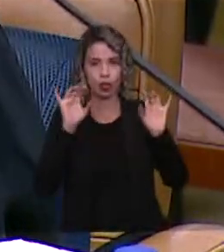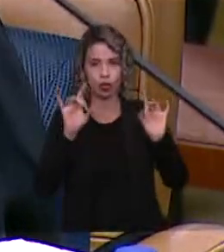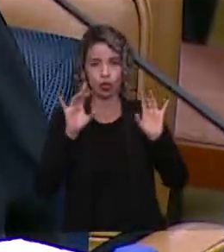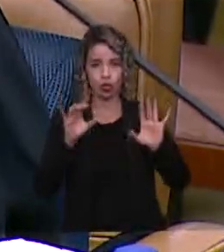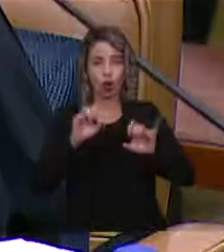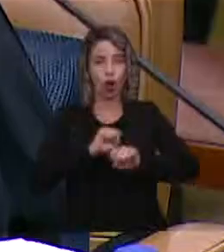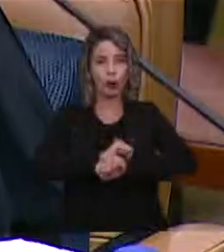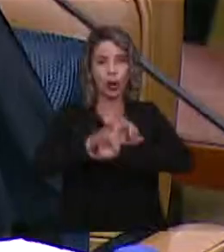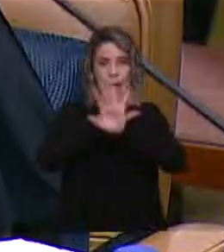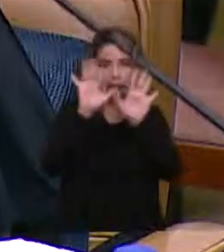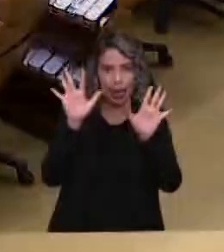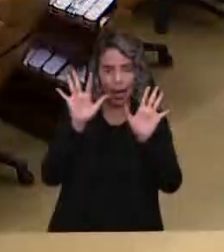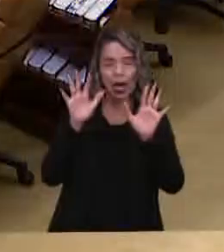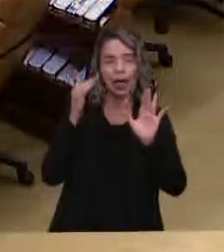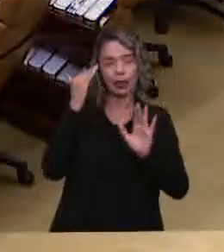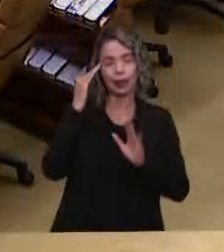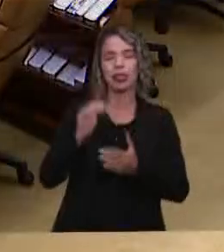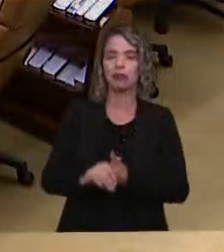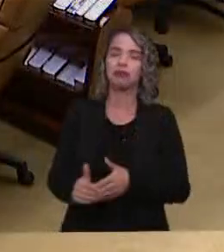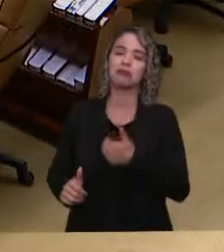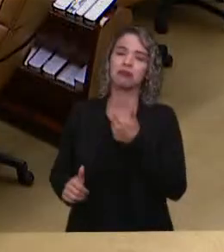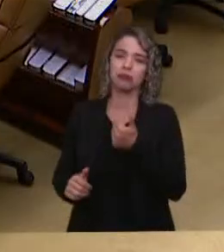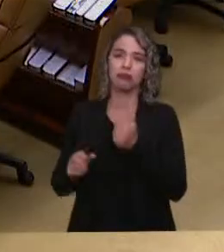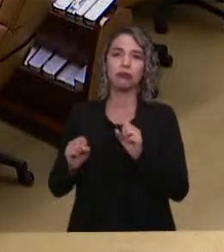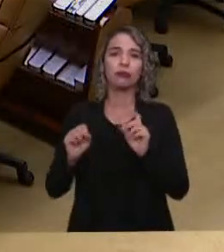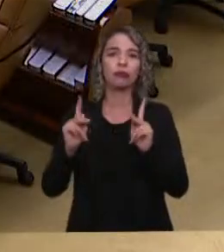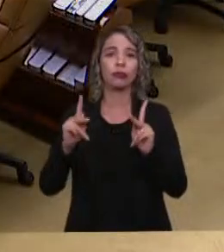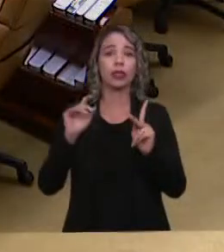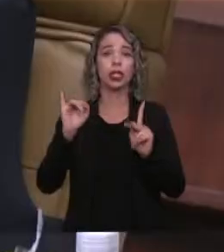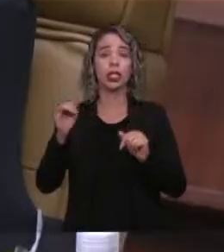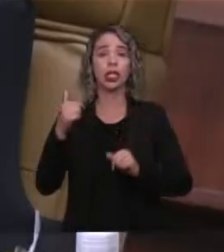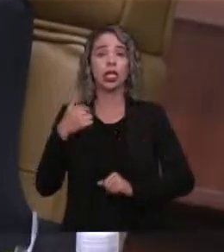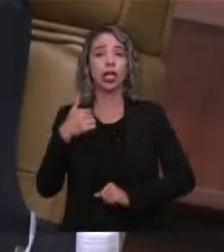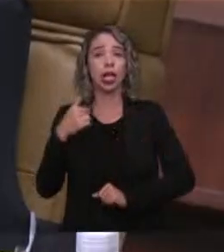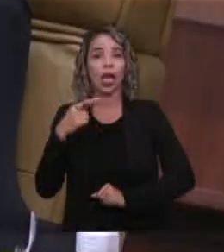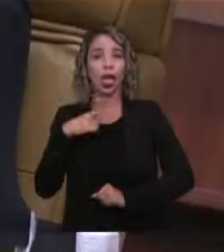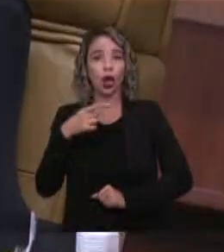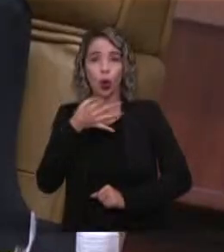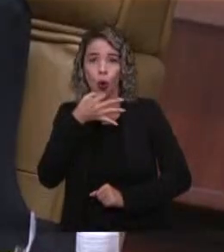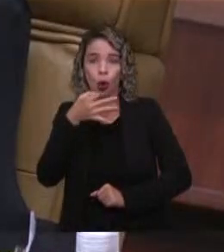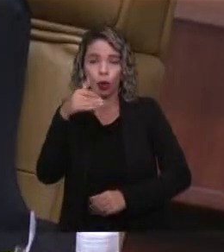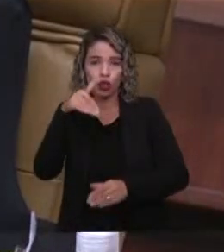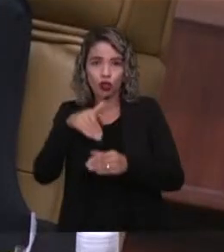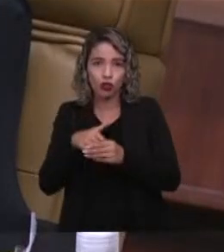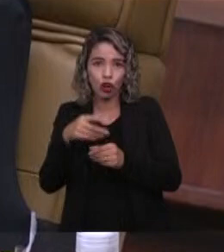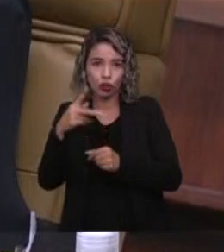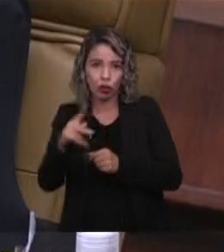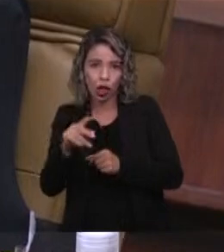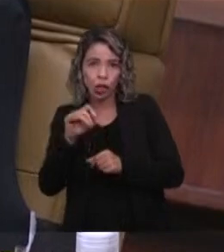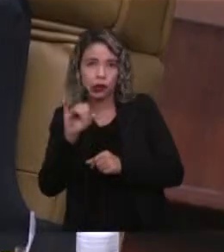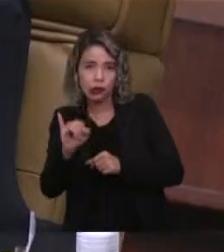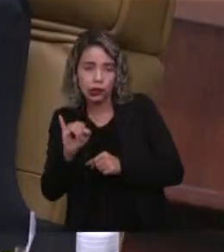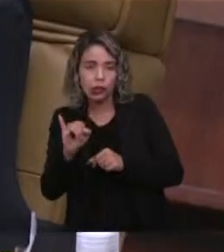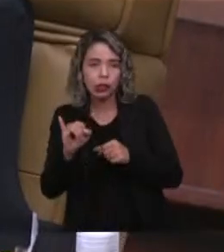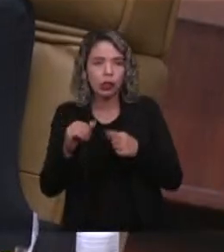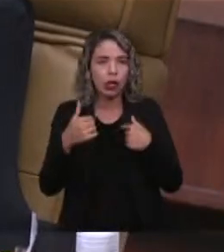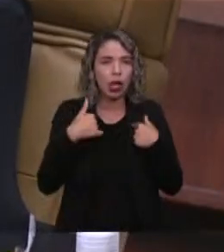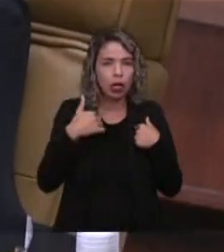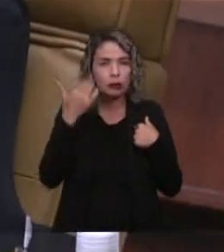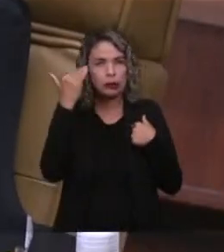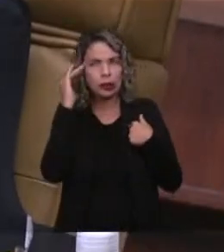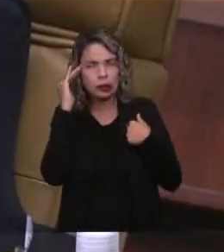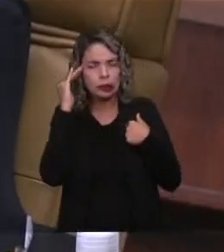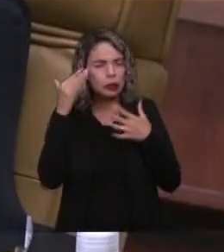nítido. Ministro Edson Fachin, naquilo que eventualmente eu comente o voto de Vossa Excelência e aquilo que eu, em alguma medida,